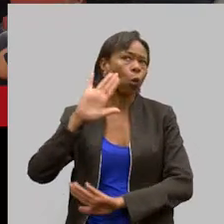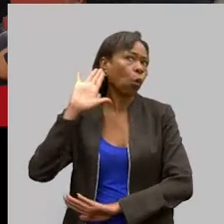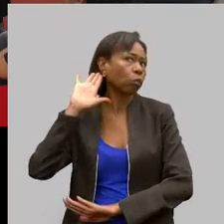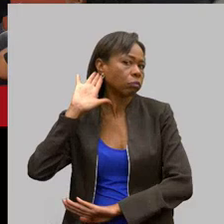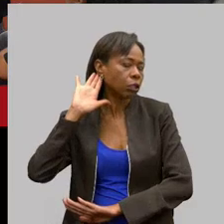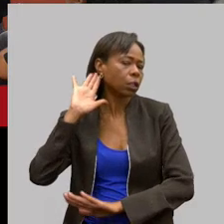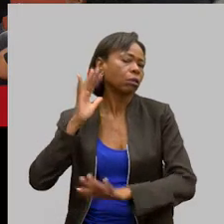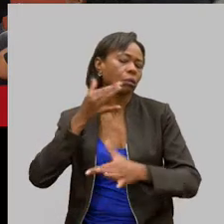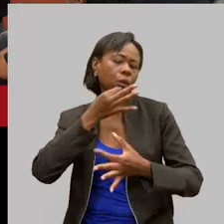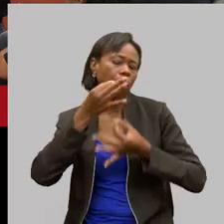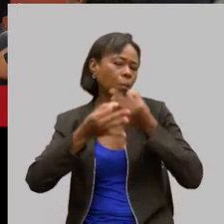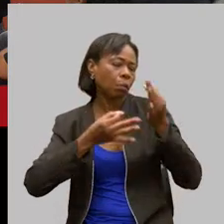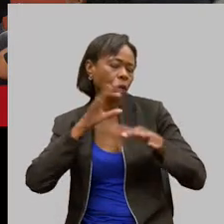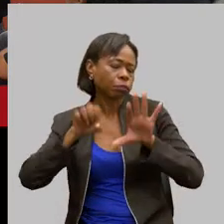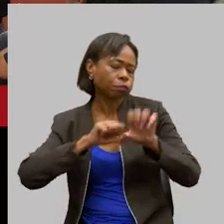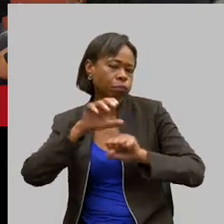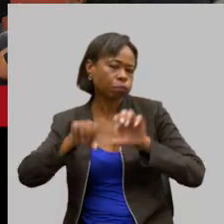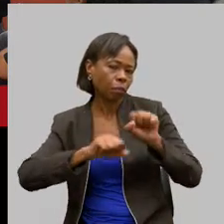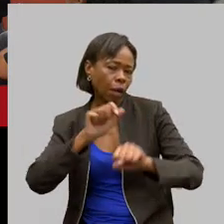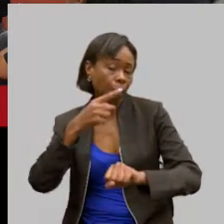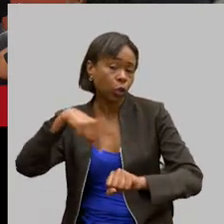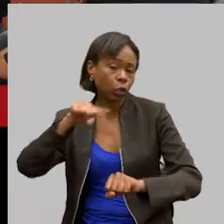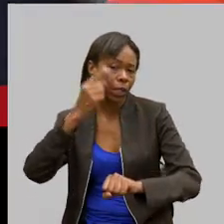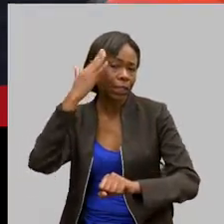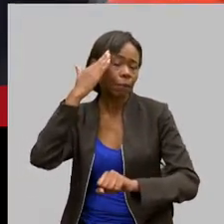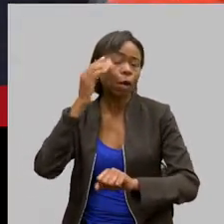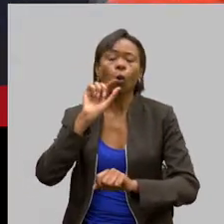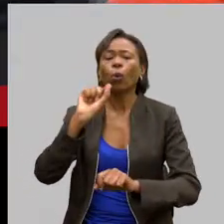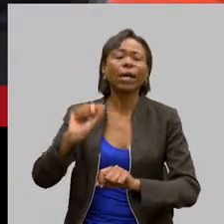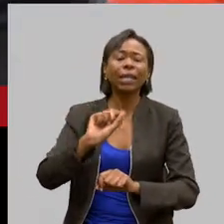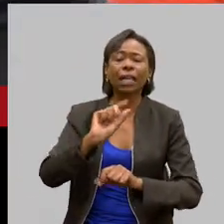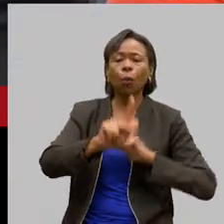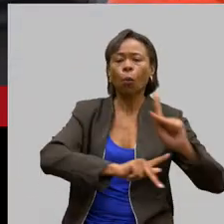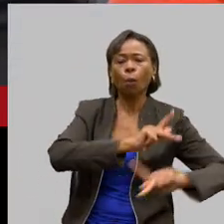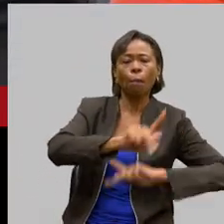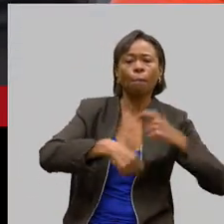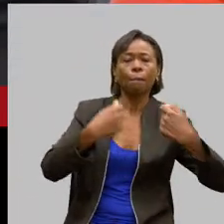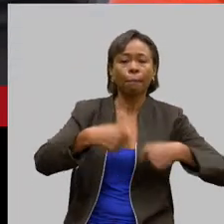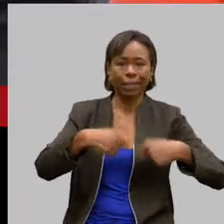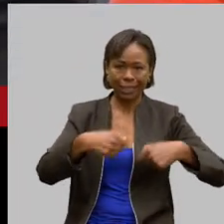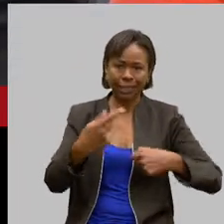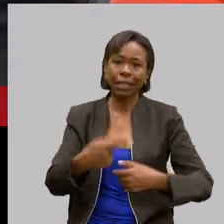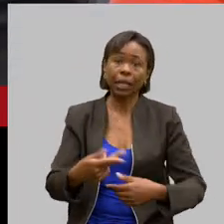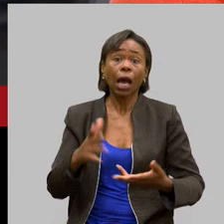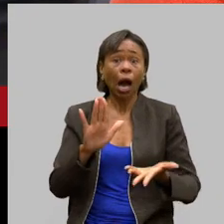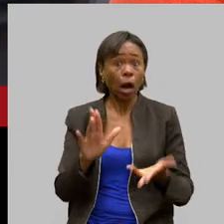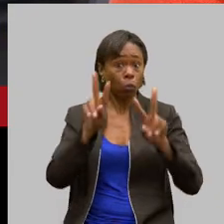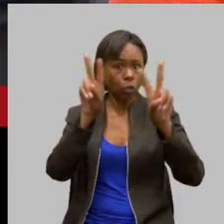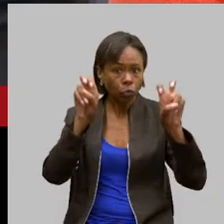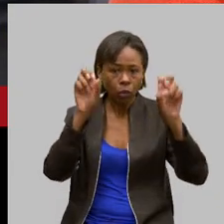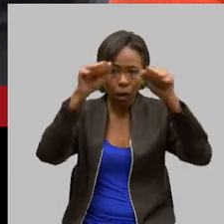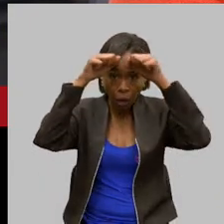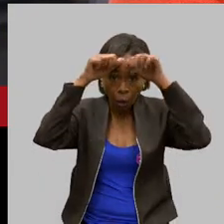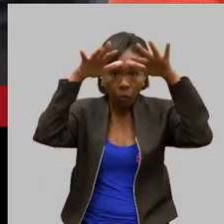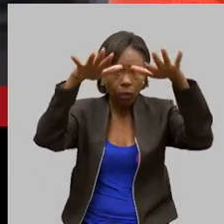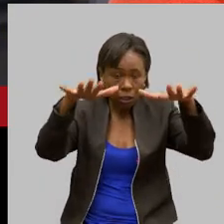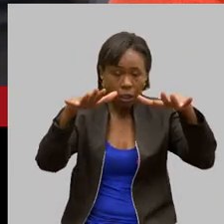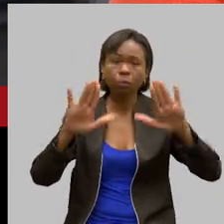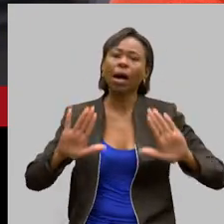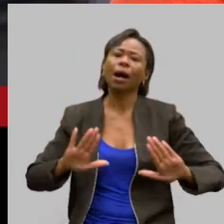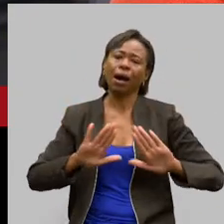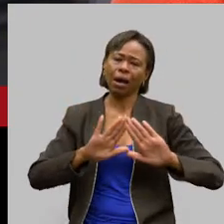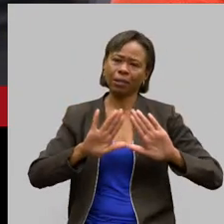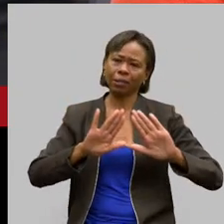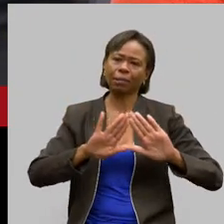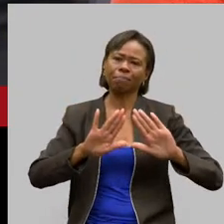Legislativa ecoar Quais são as demandas da nossa população e quando o assunto é autismo essa causa nos toca de uma forma